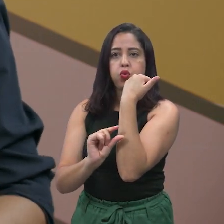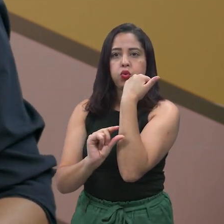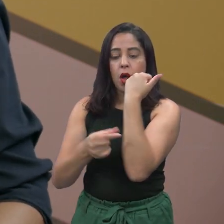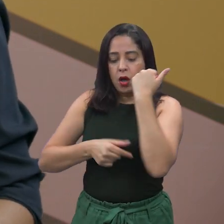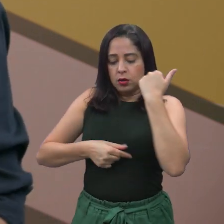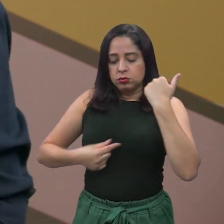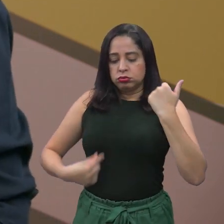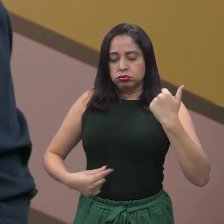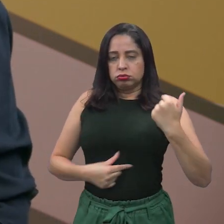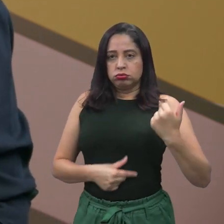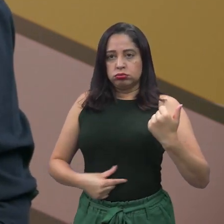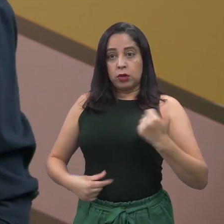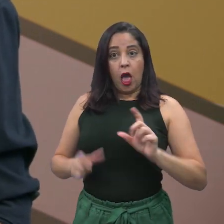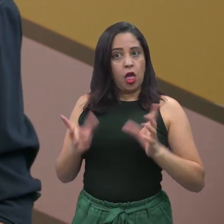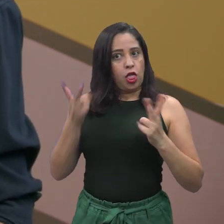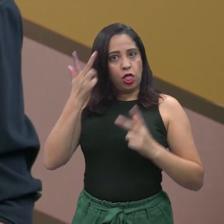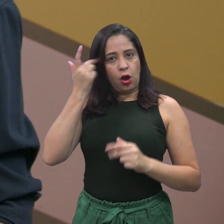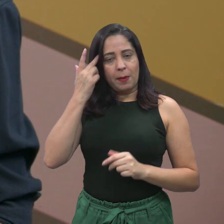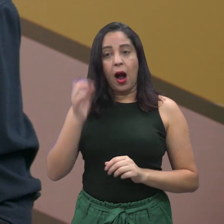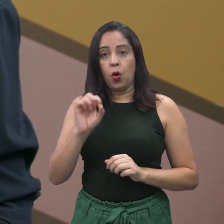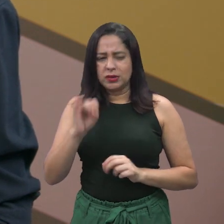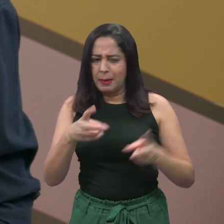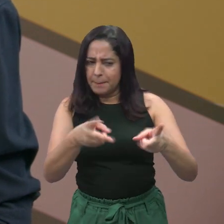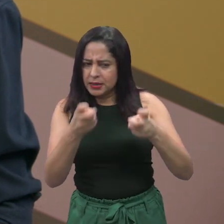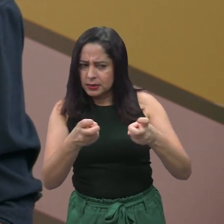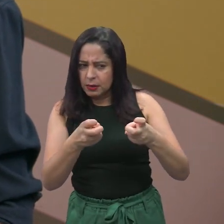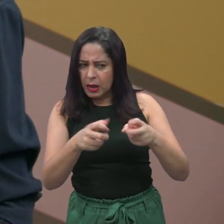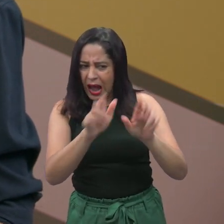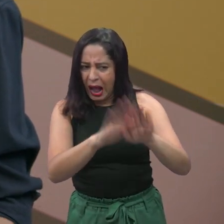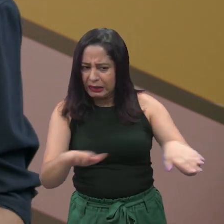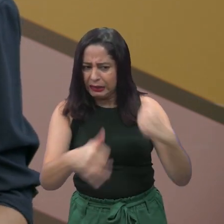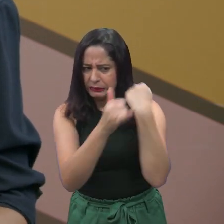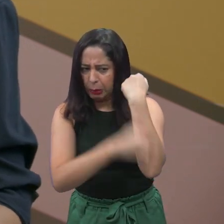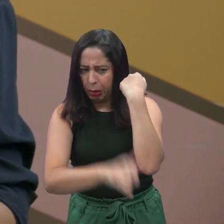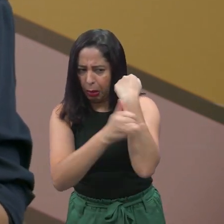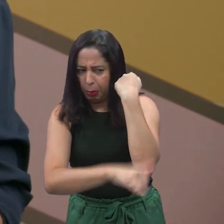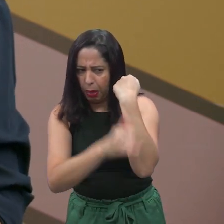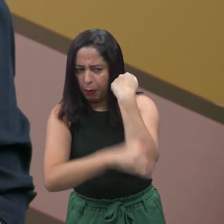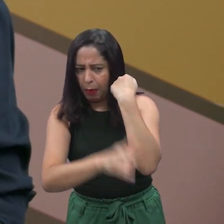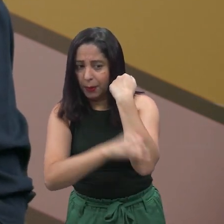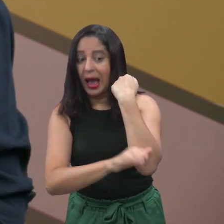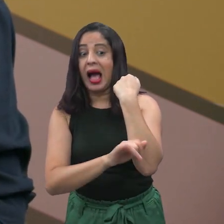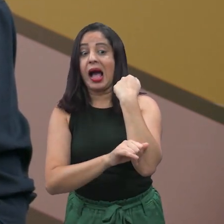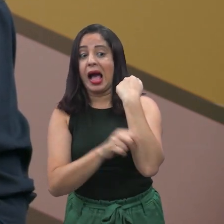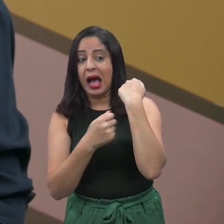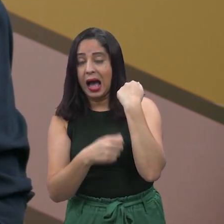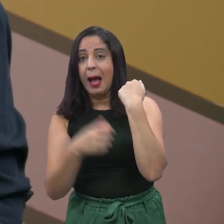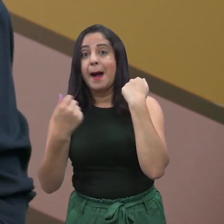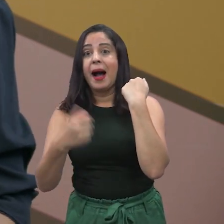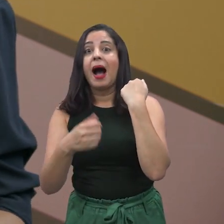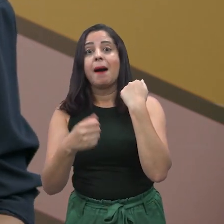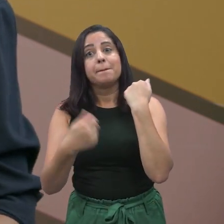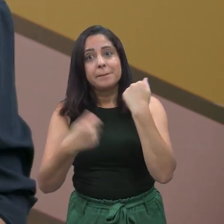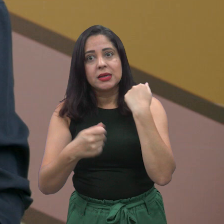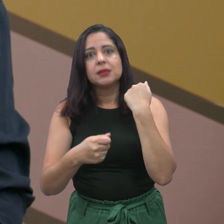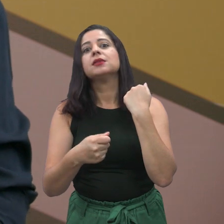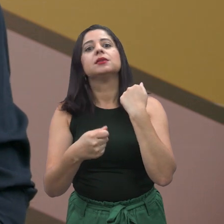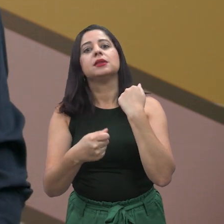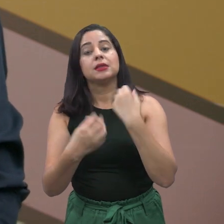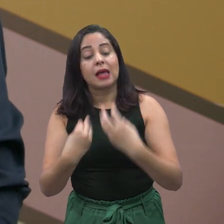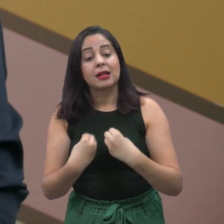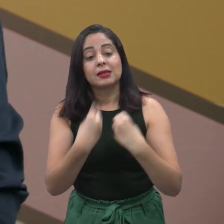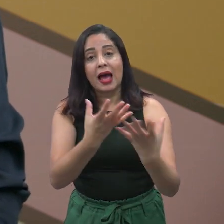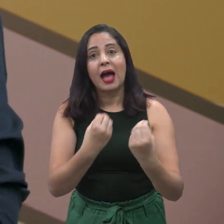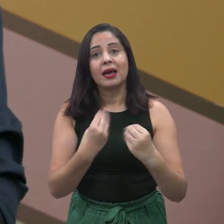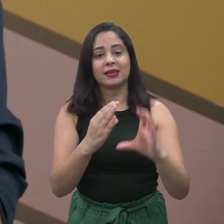somente diminuir também o tempo de diarreia. Se a criança está tendo diarreia com antibiótico, às vezes é bom reduzir a quantidade de fibras e às vezes oferecer